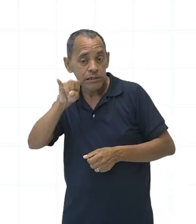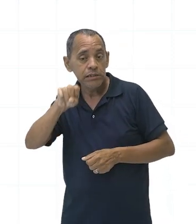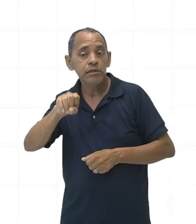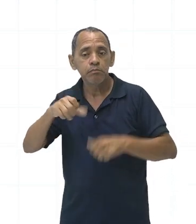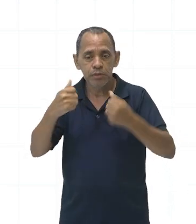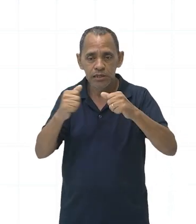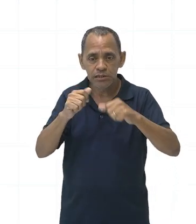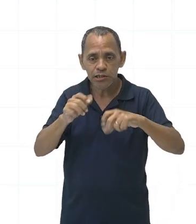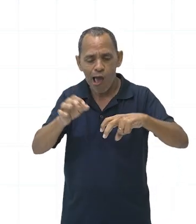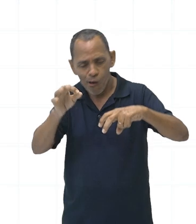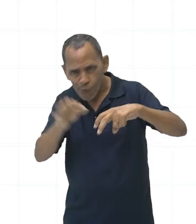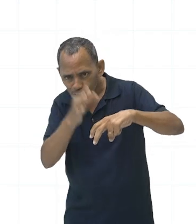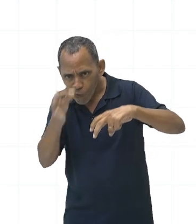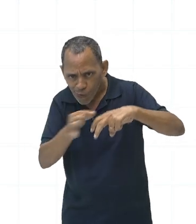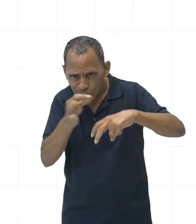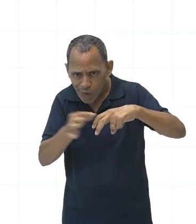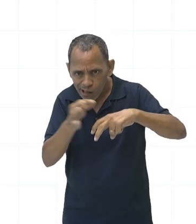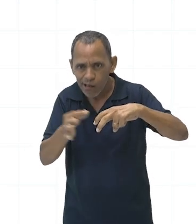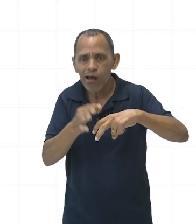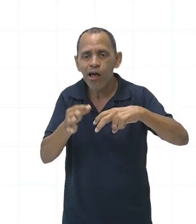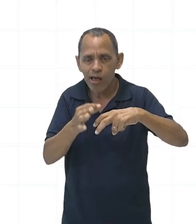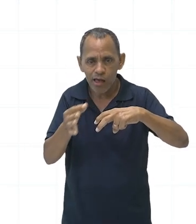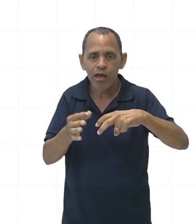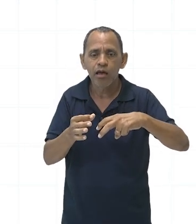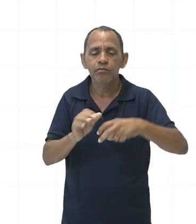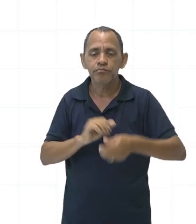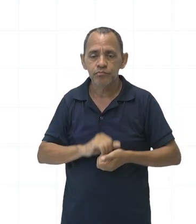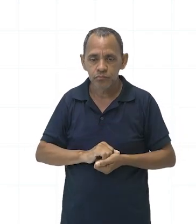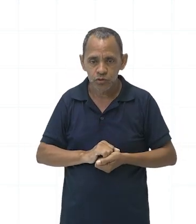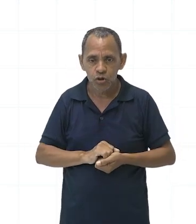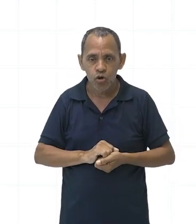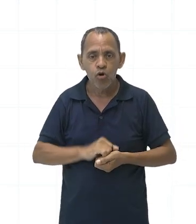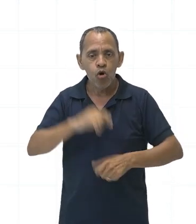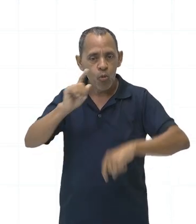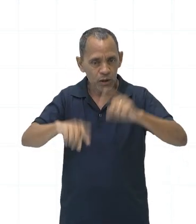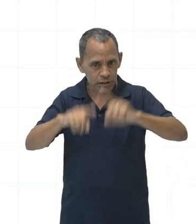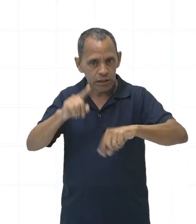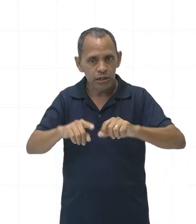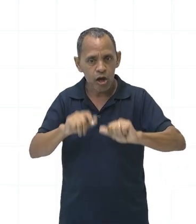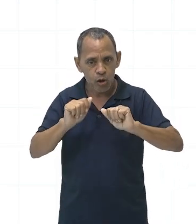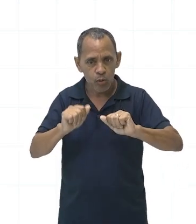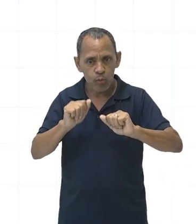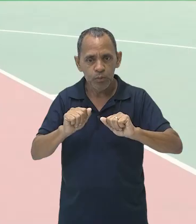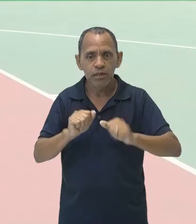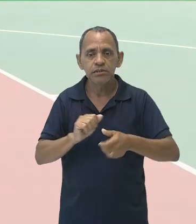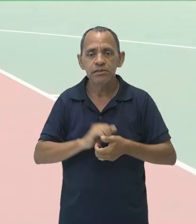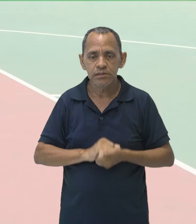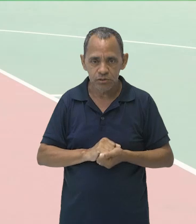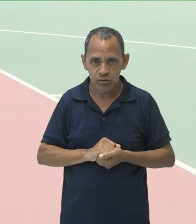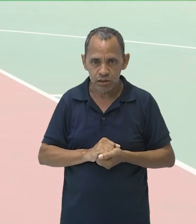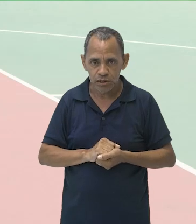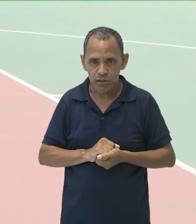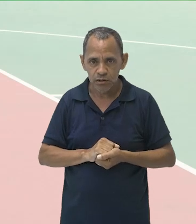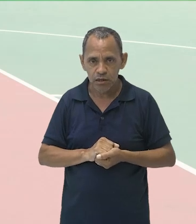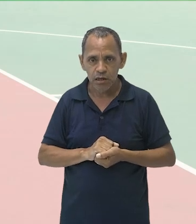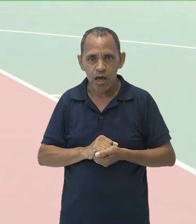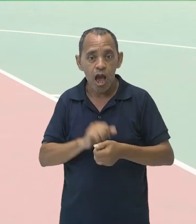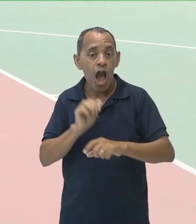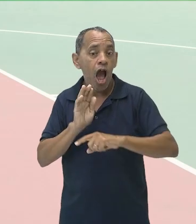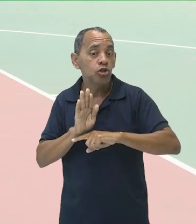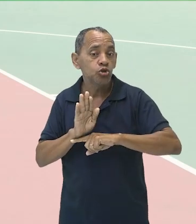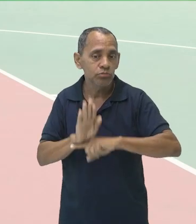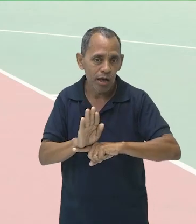os curativos eles devem ser realizados para que a cicatrização seja eficaz, ou seja, se fez